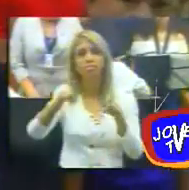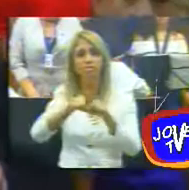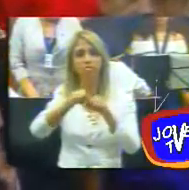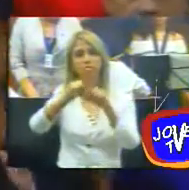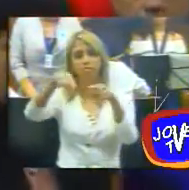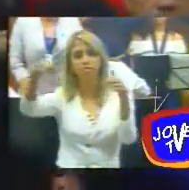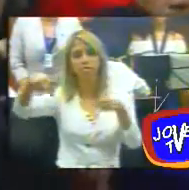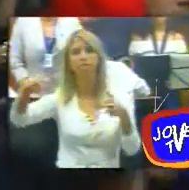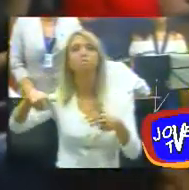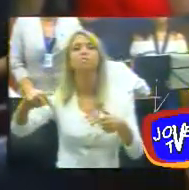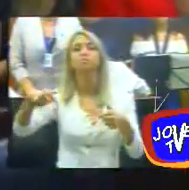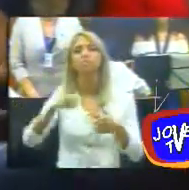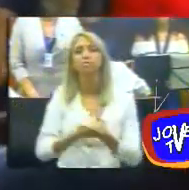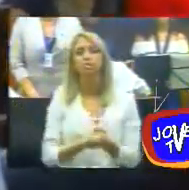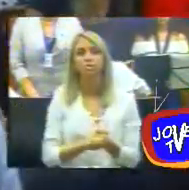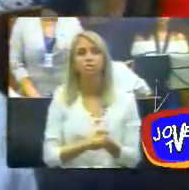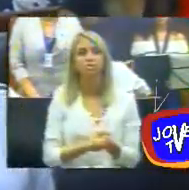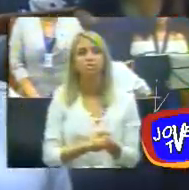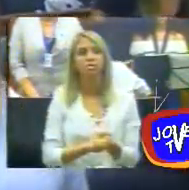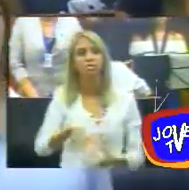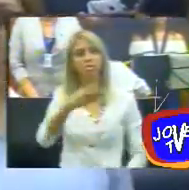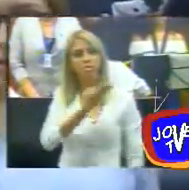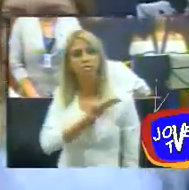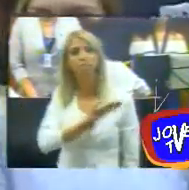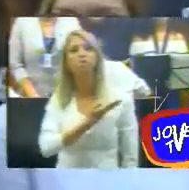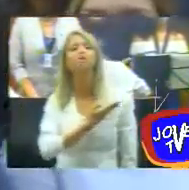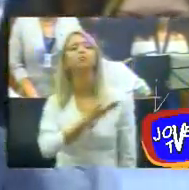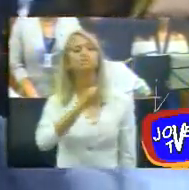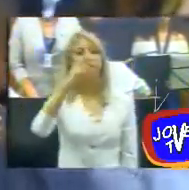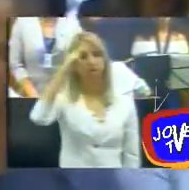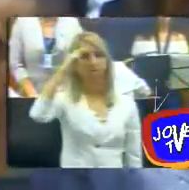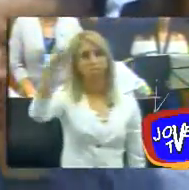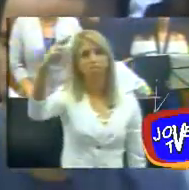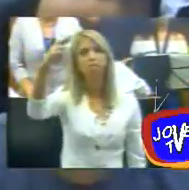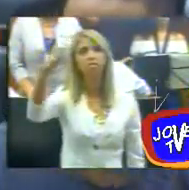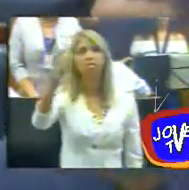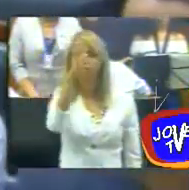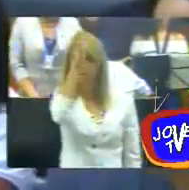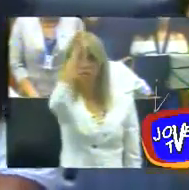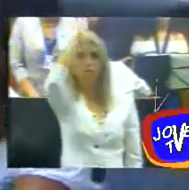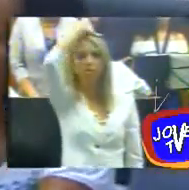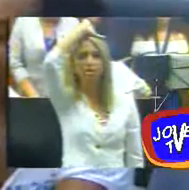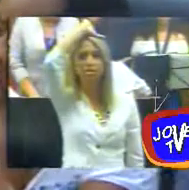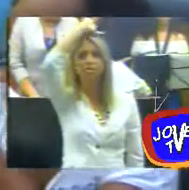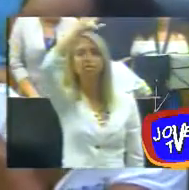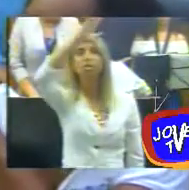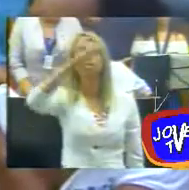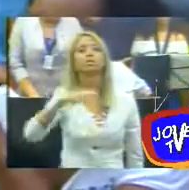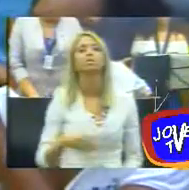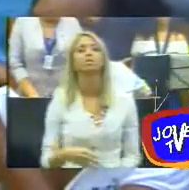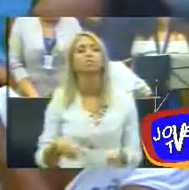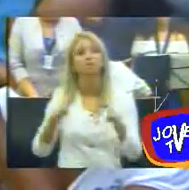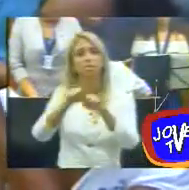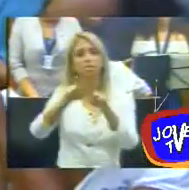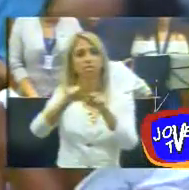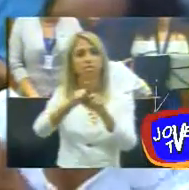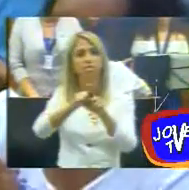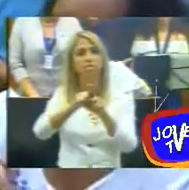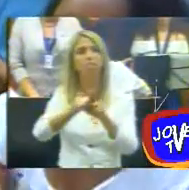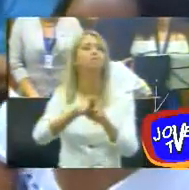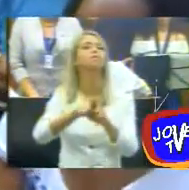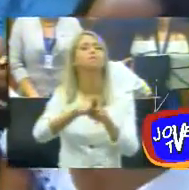subtenente Jandir, do 18º Batalhão Corpo Bombeiro, que também é pai do Samir, é